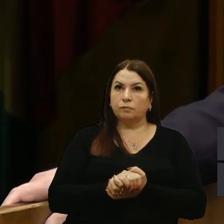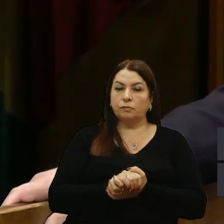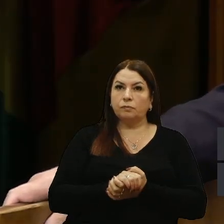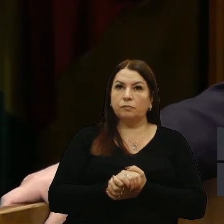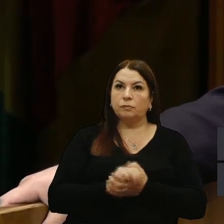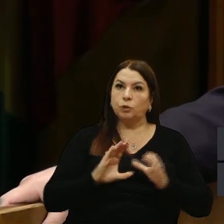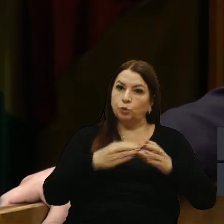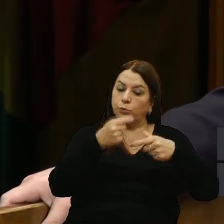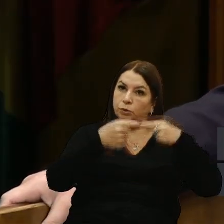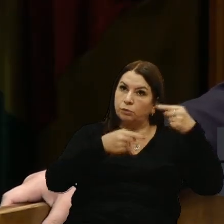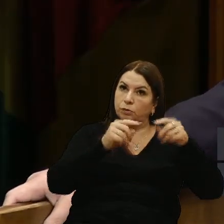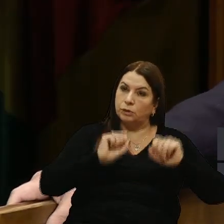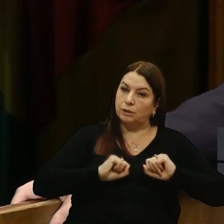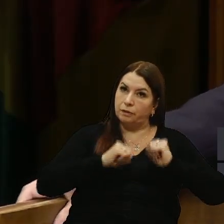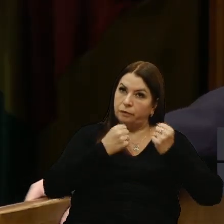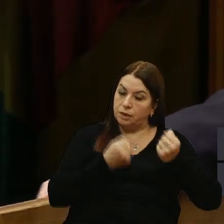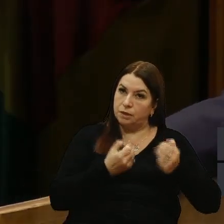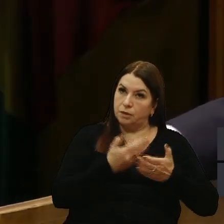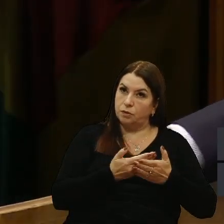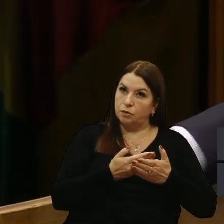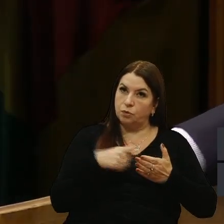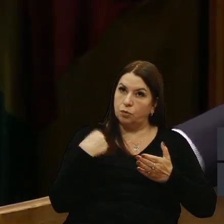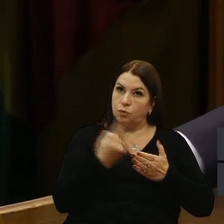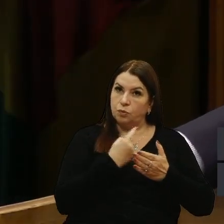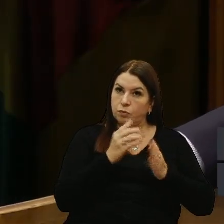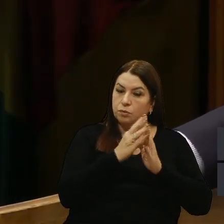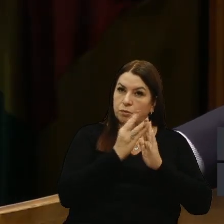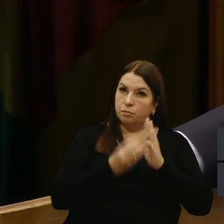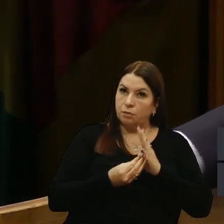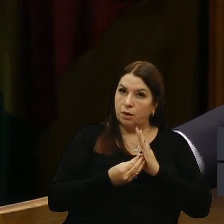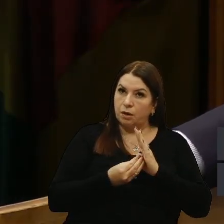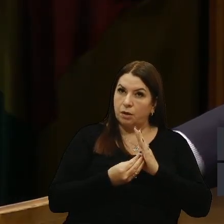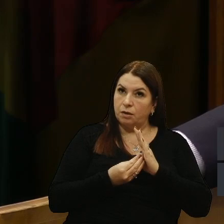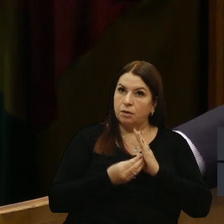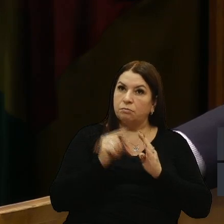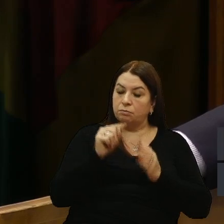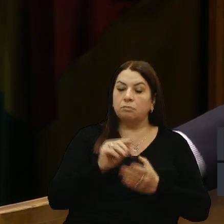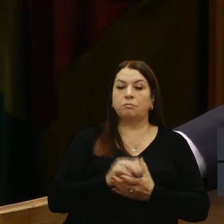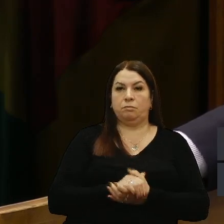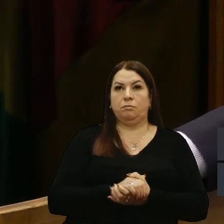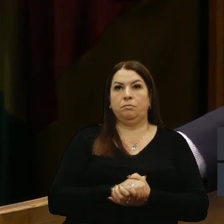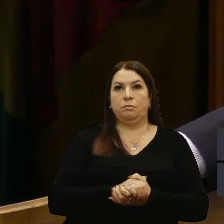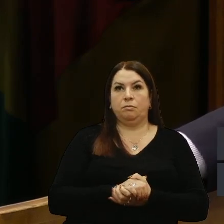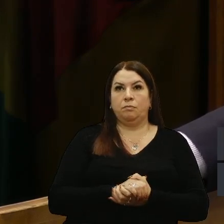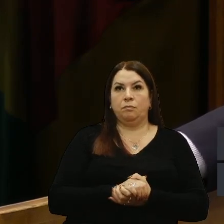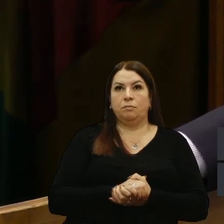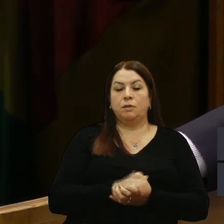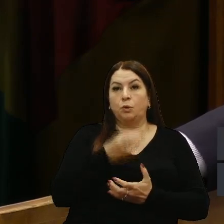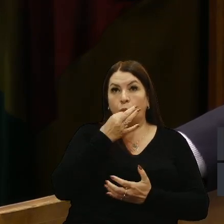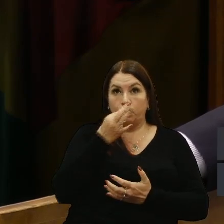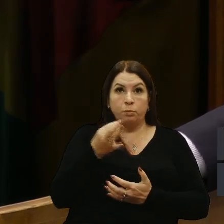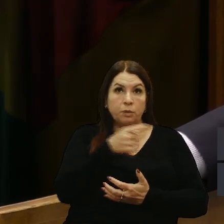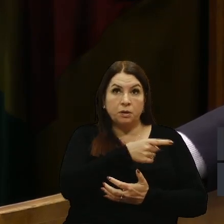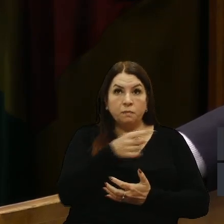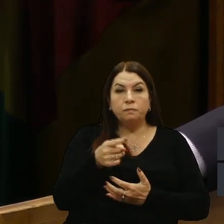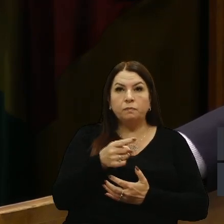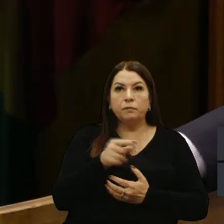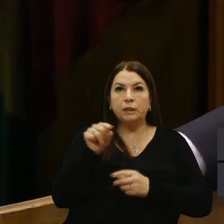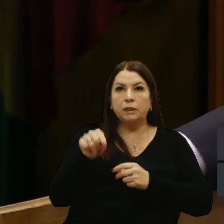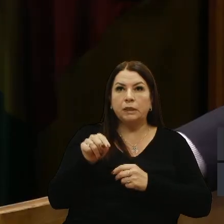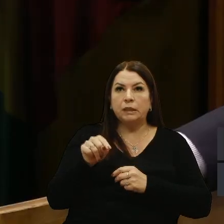frente parlamentar em defesa do nosso SAMAI, a qual eu sugeri a